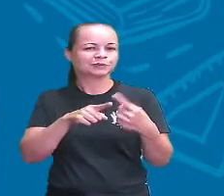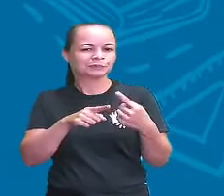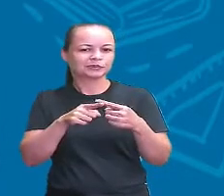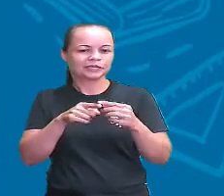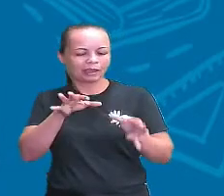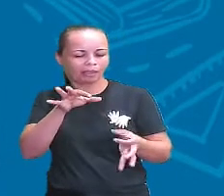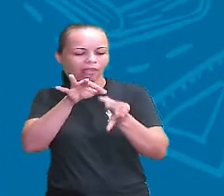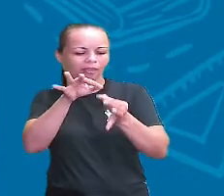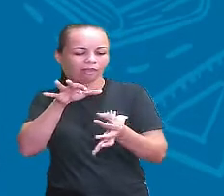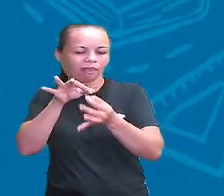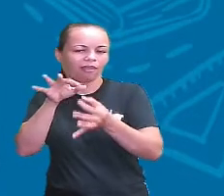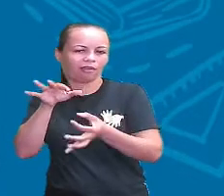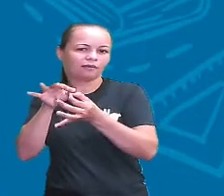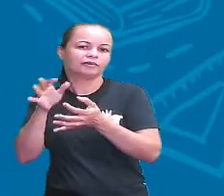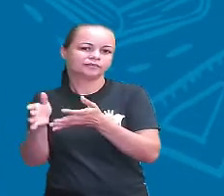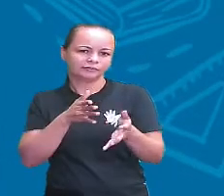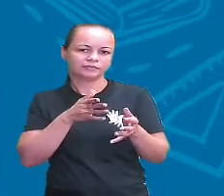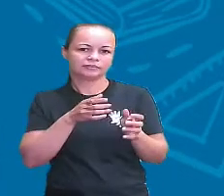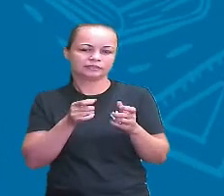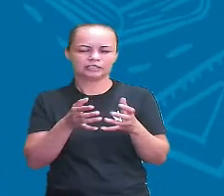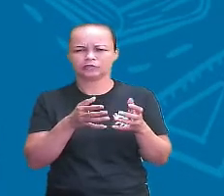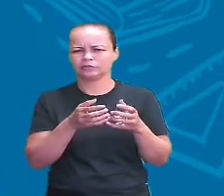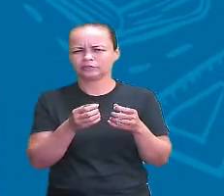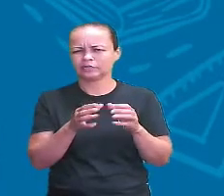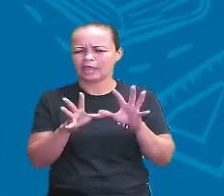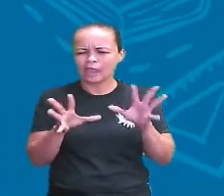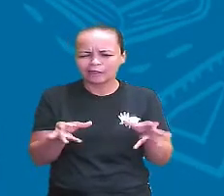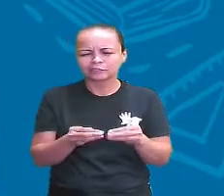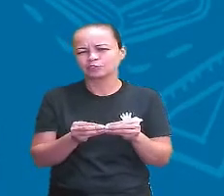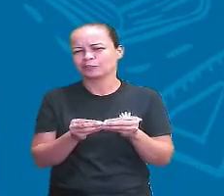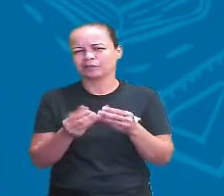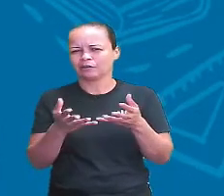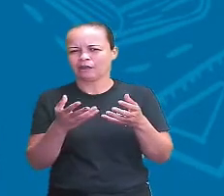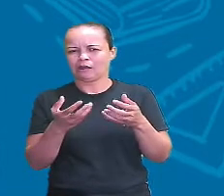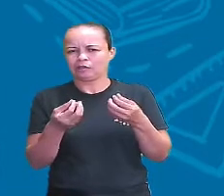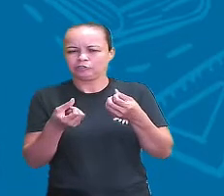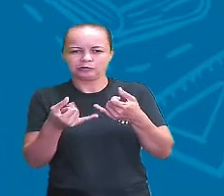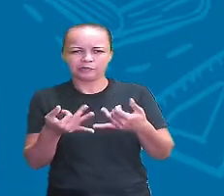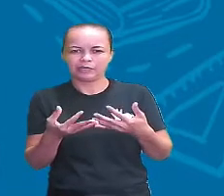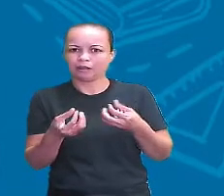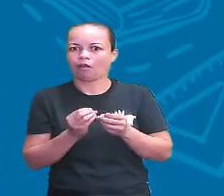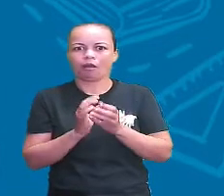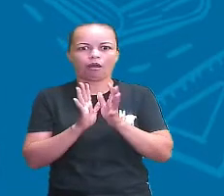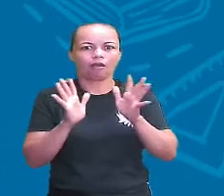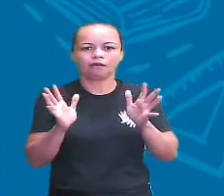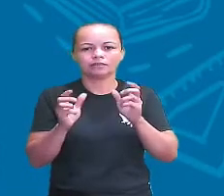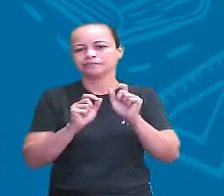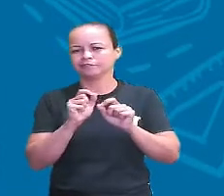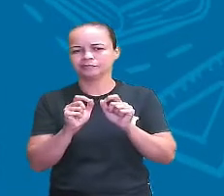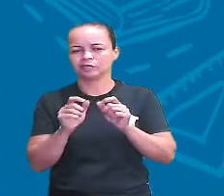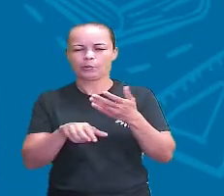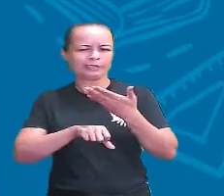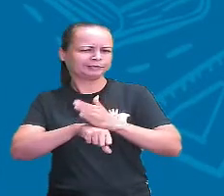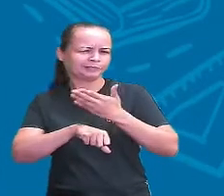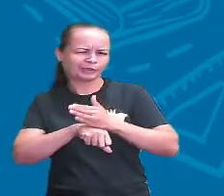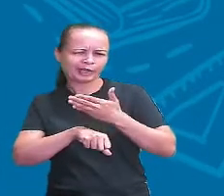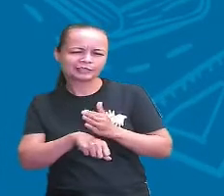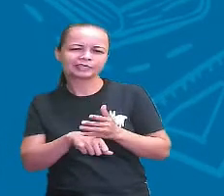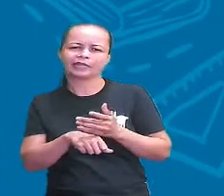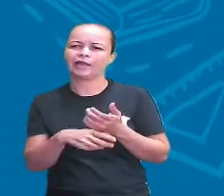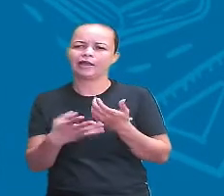mas resumindo, a gente não teve nem tanta coisa assim para dizer, não, tá? É a questão da gente praticar mesmo, é